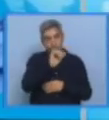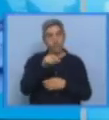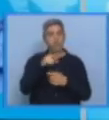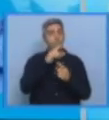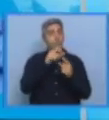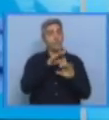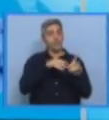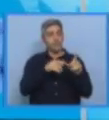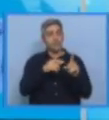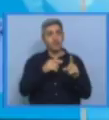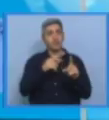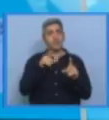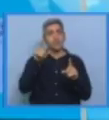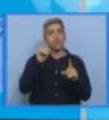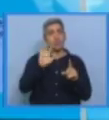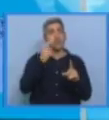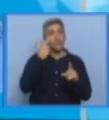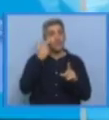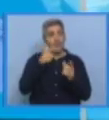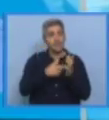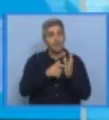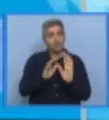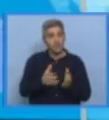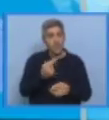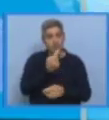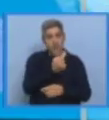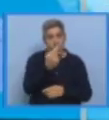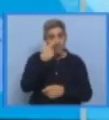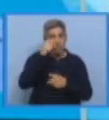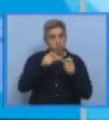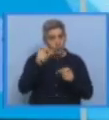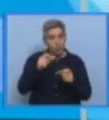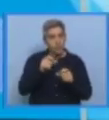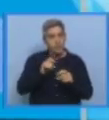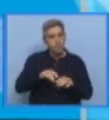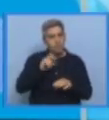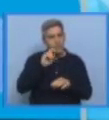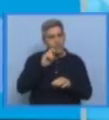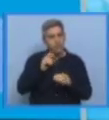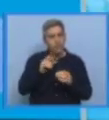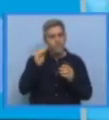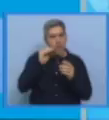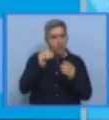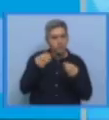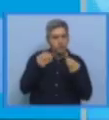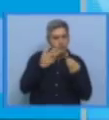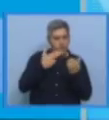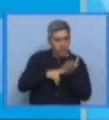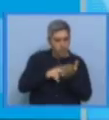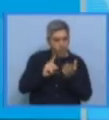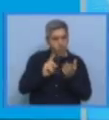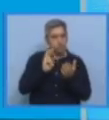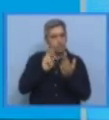pergunta que fazias, o Papa alerta precisamente para essa necessidade de cada consumidor prevenir o consumo de notícias falsas, as que